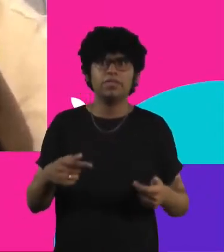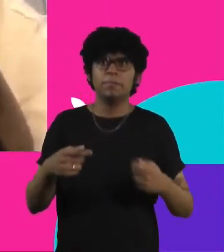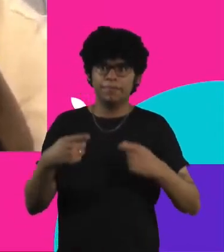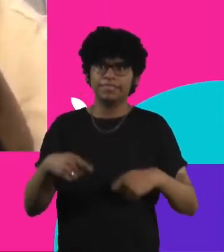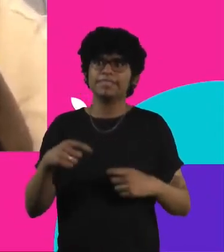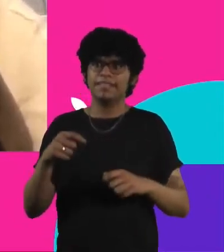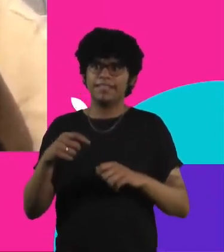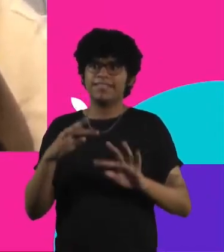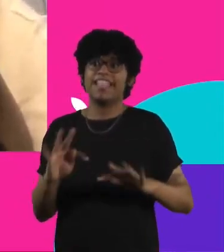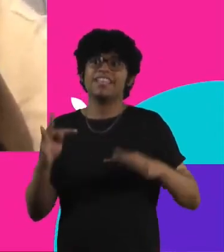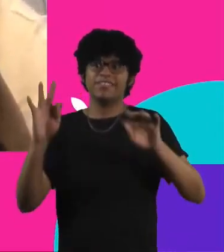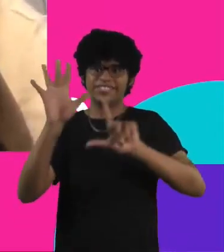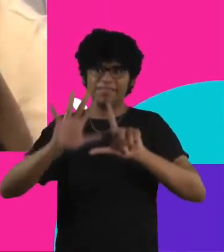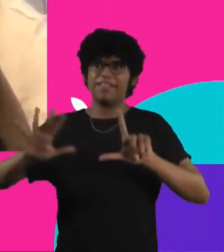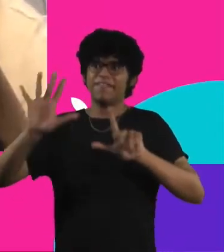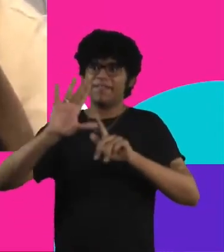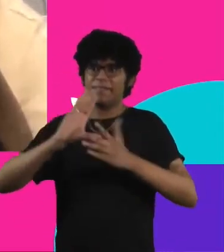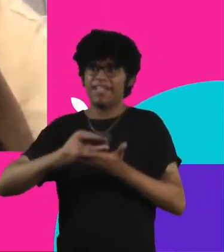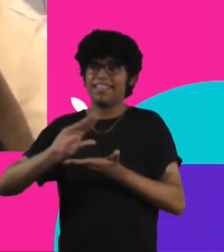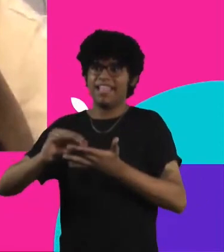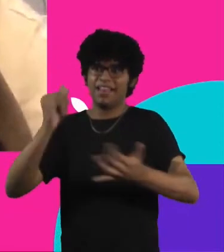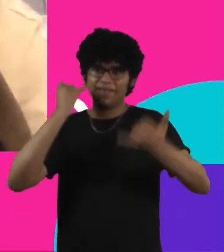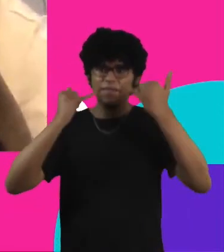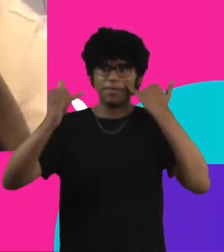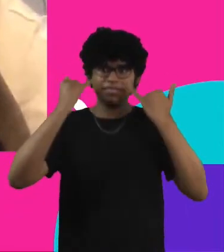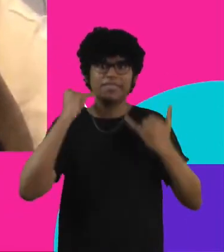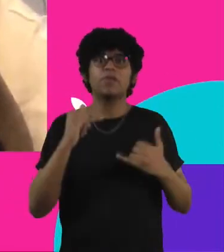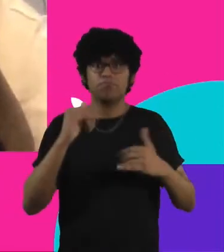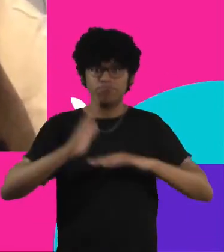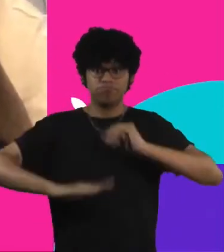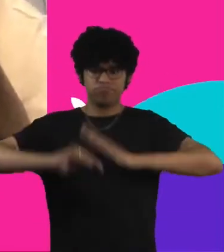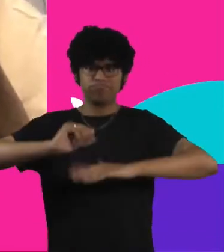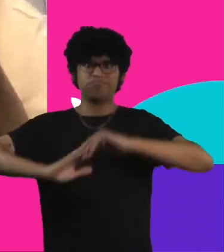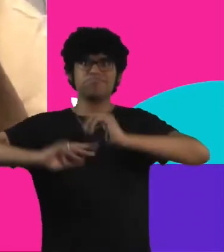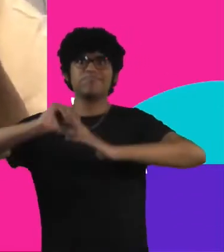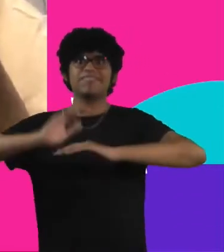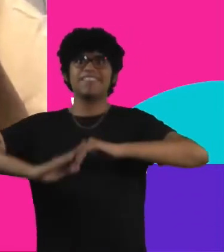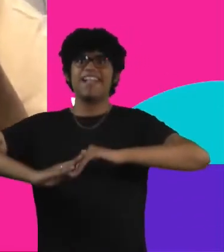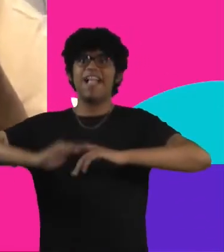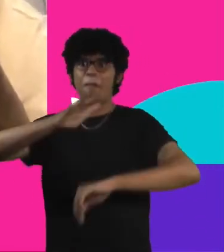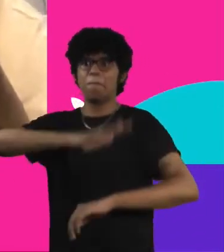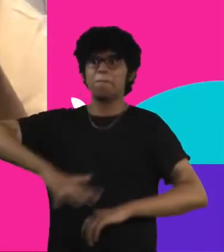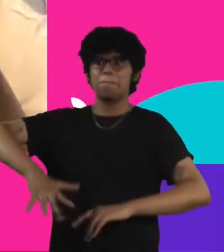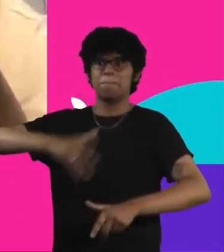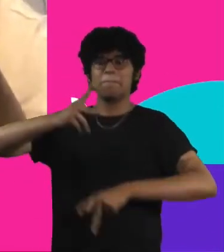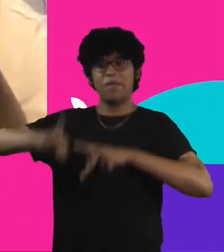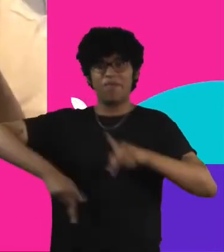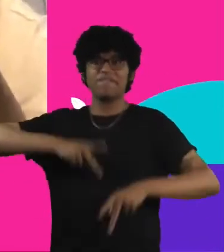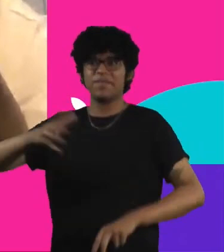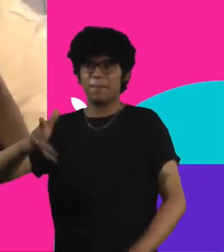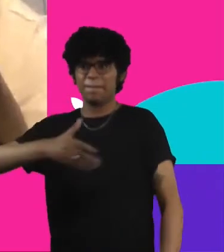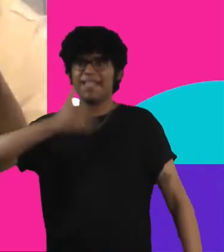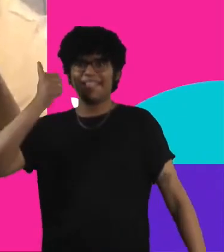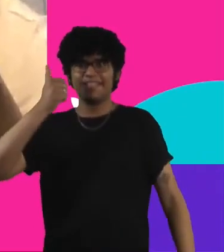tecnologia, plataforma, informação, dados, para a gente construir uma nação melhor. E é muito